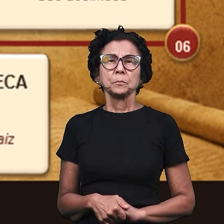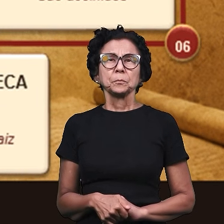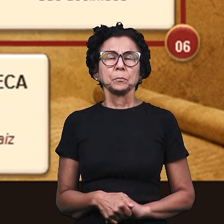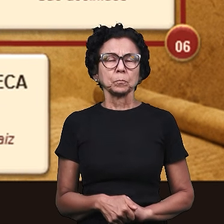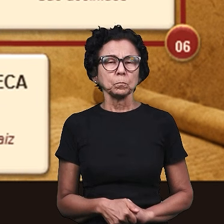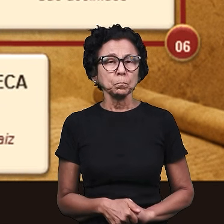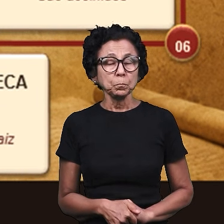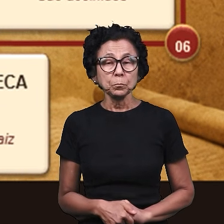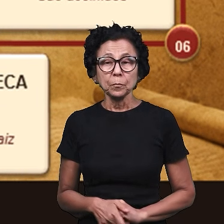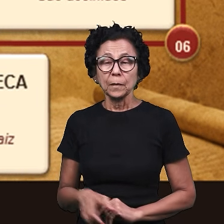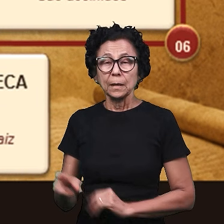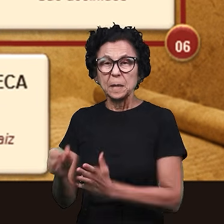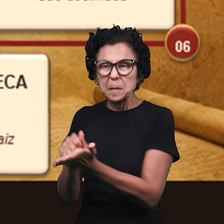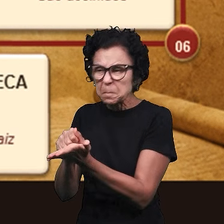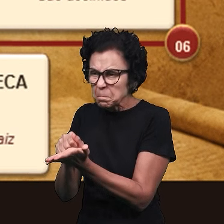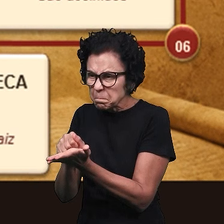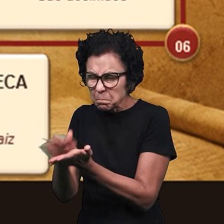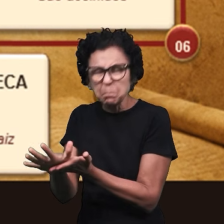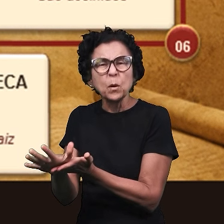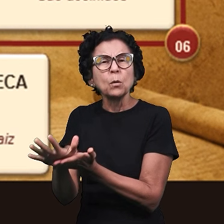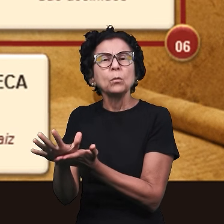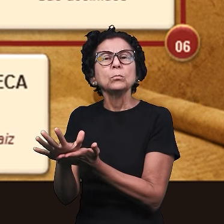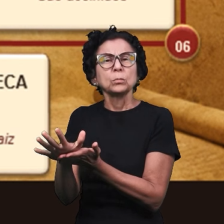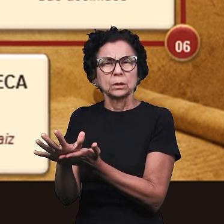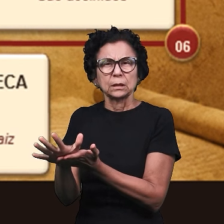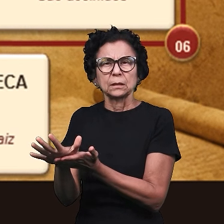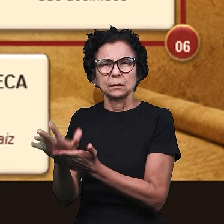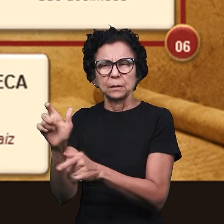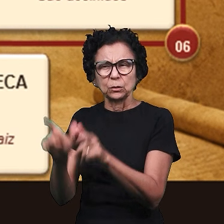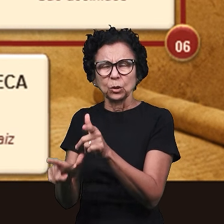Mas enquanto ele expulsa os